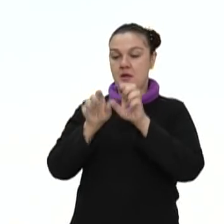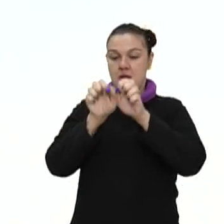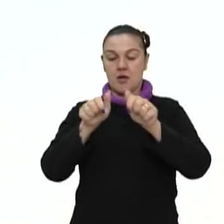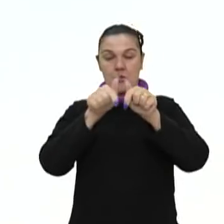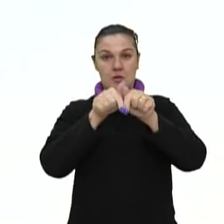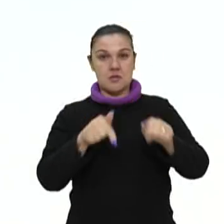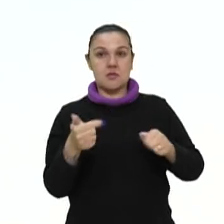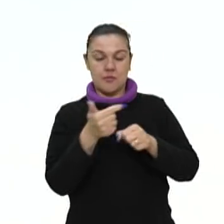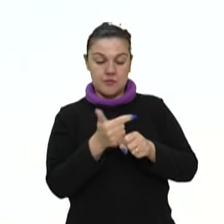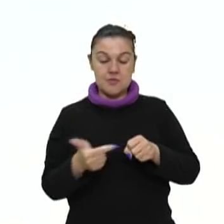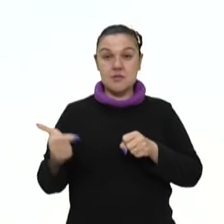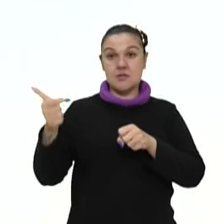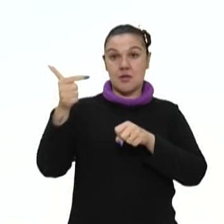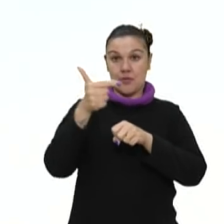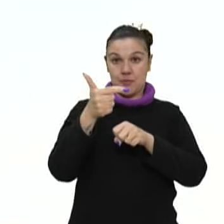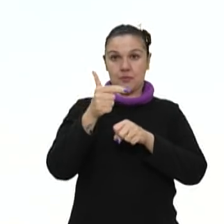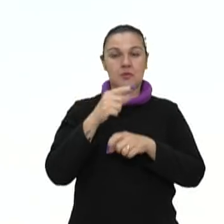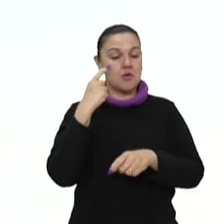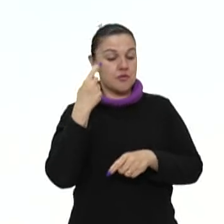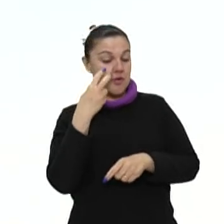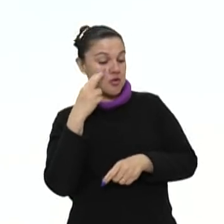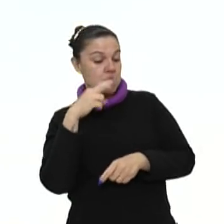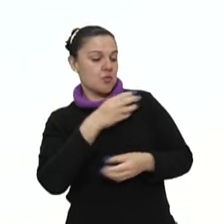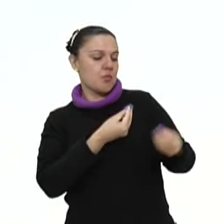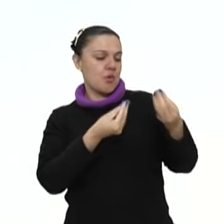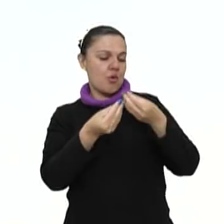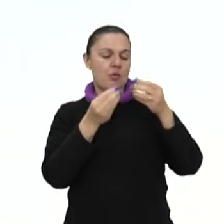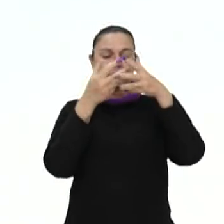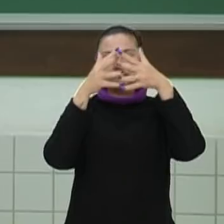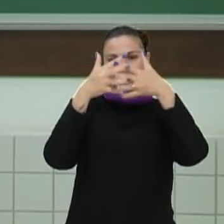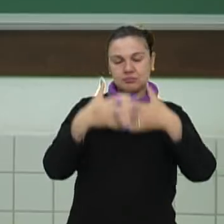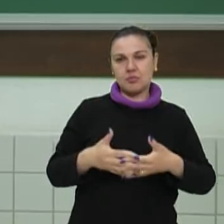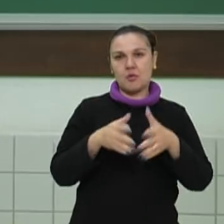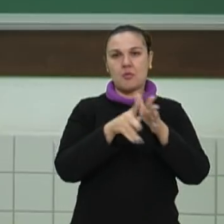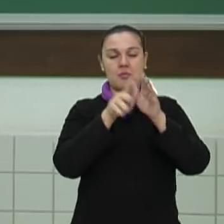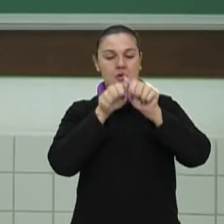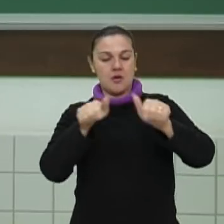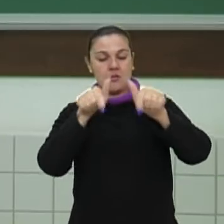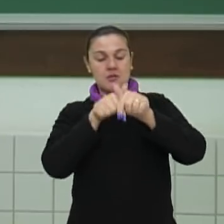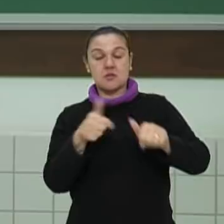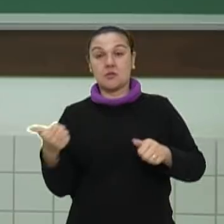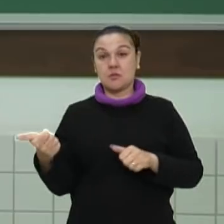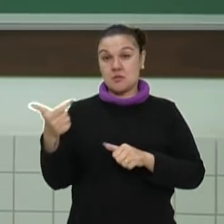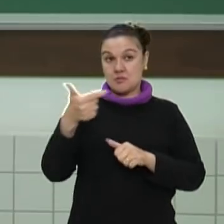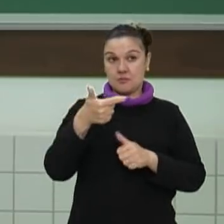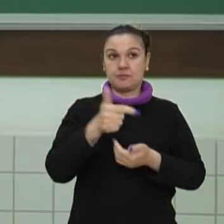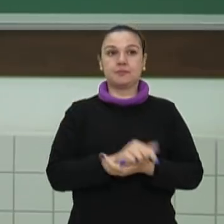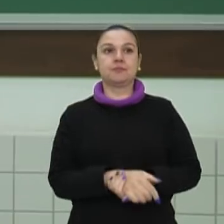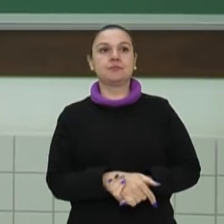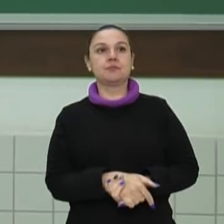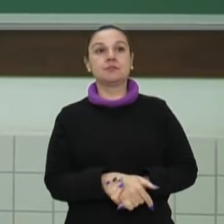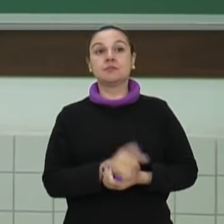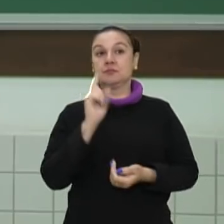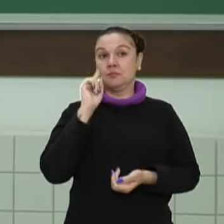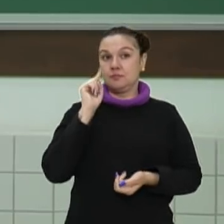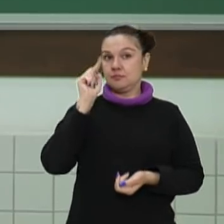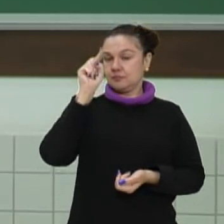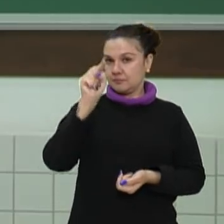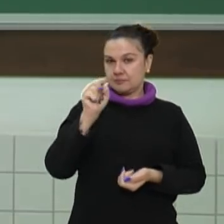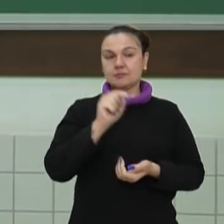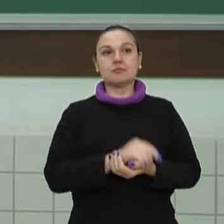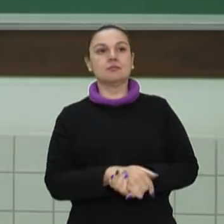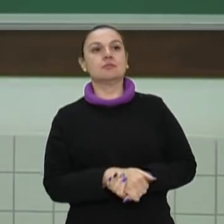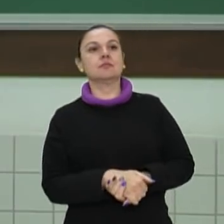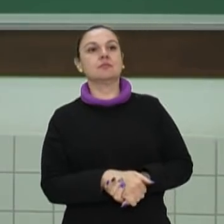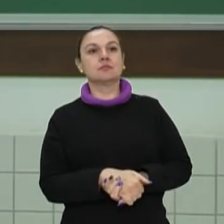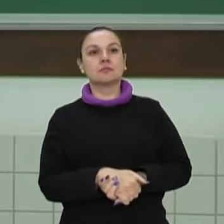vai ver, né, através dessa soma e produto, como resolver também a equação do segundo grau, beleza? Bom, só